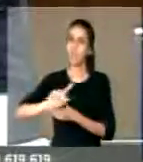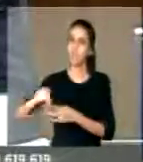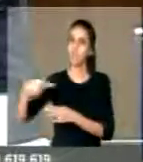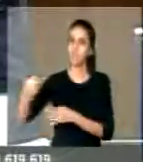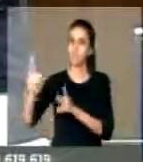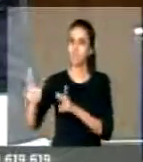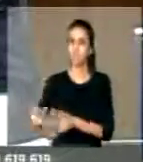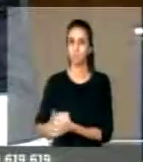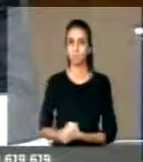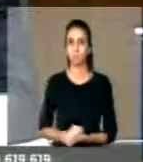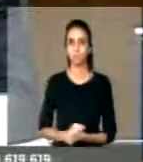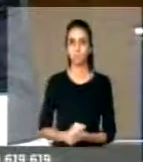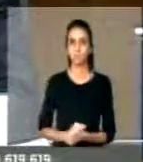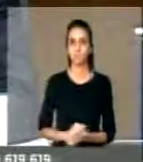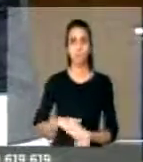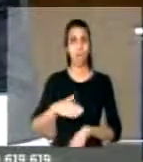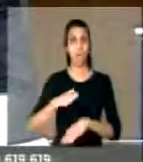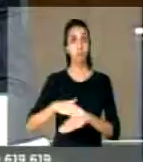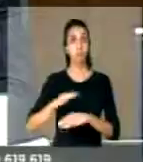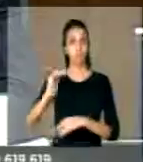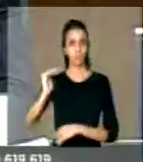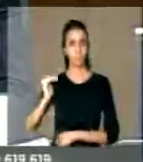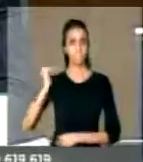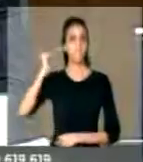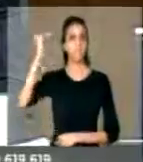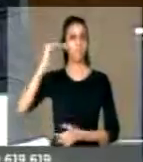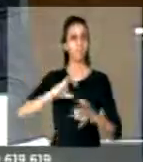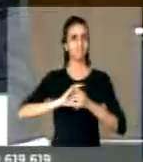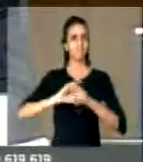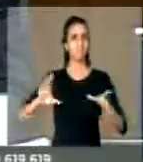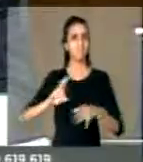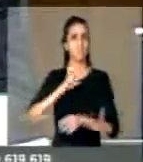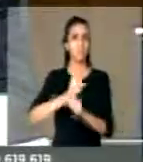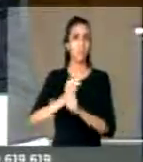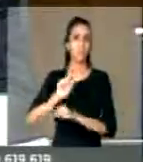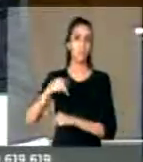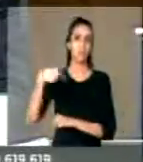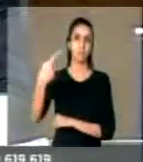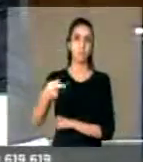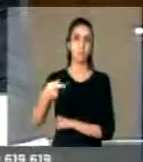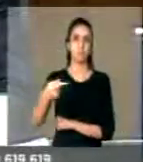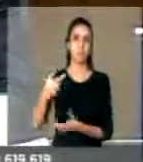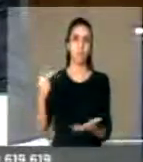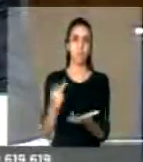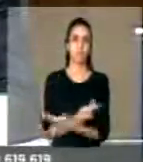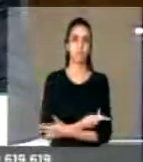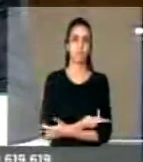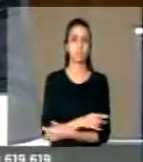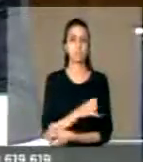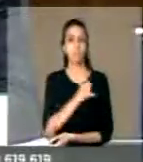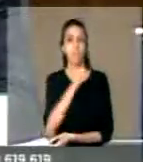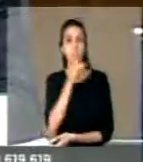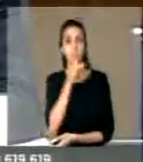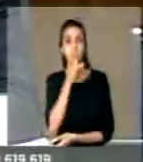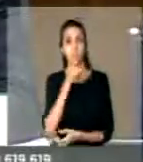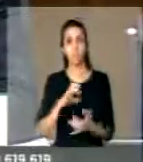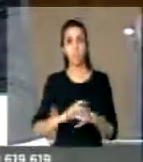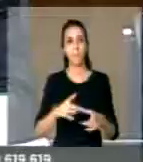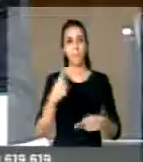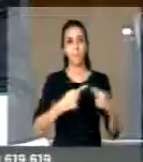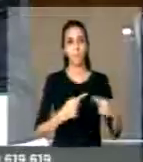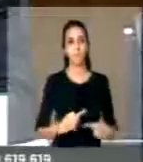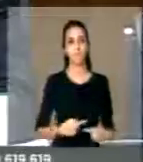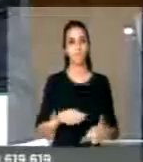seria conquistada apenas 5 anos depois, e, em parte, como decorrência da ebulição política que o movimento